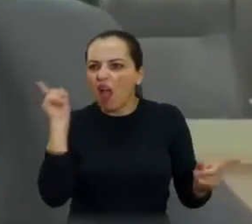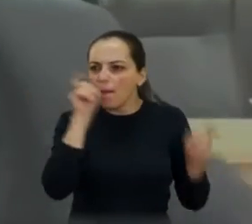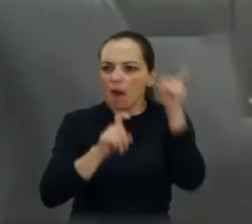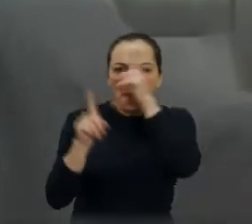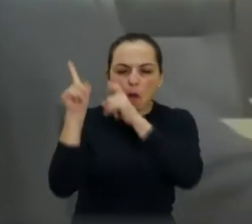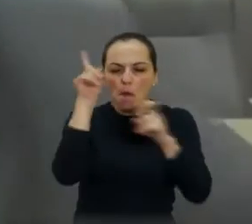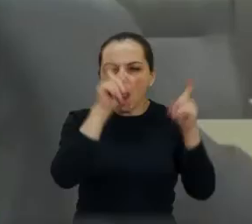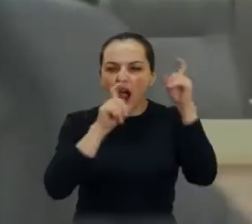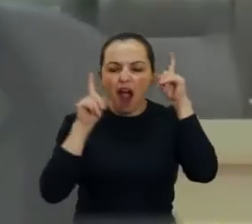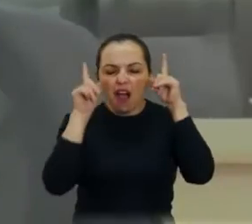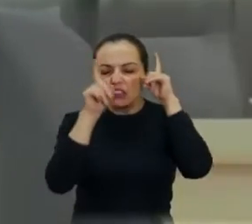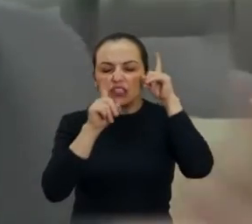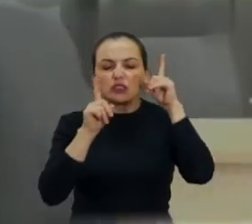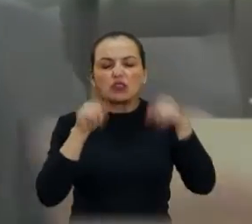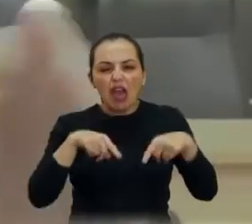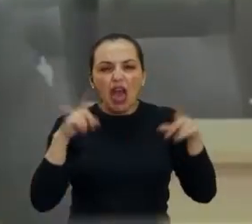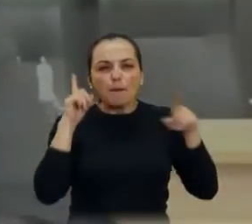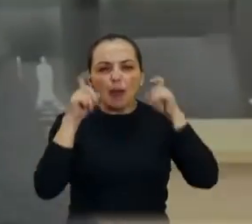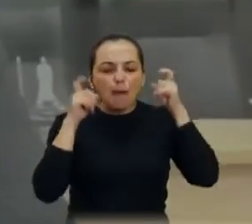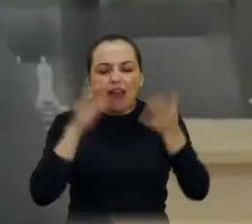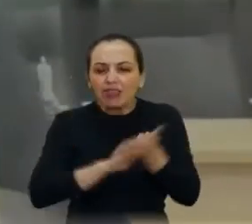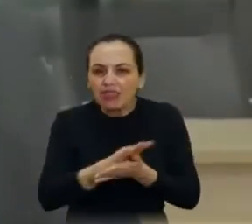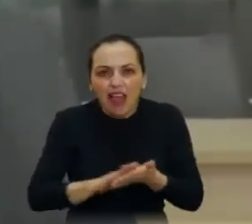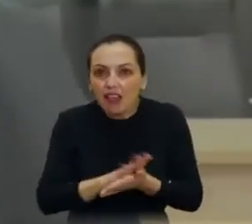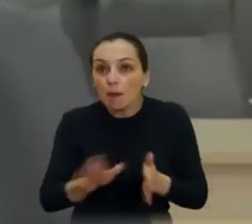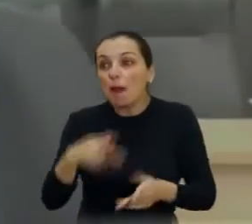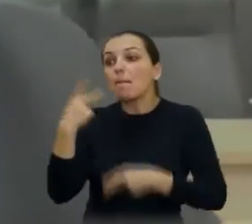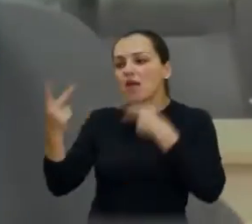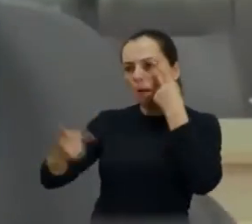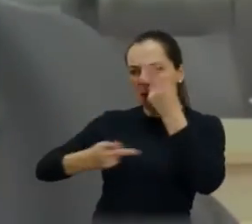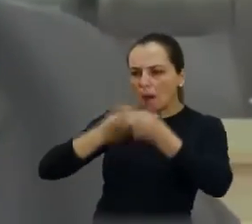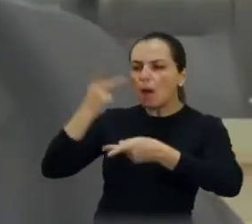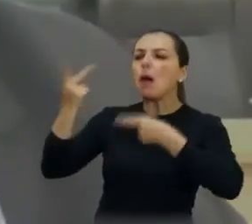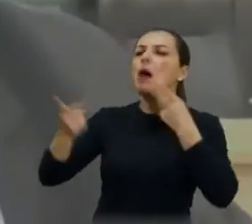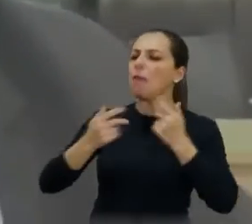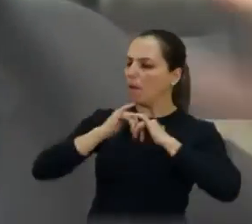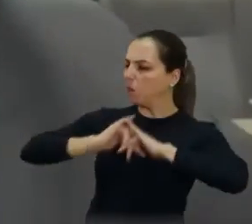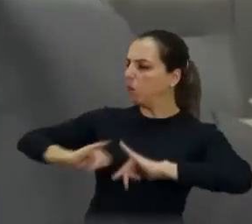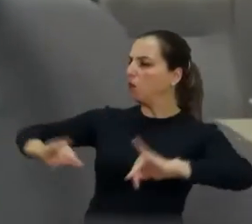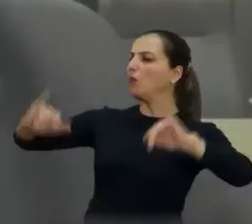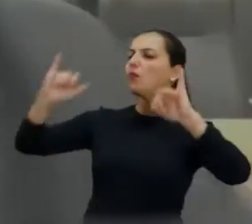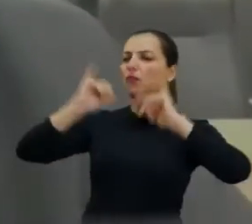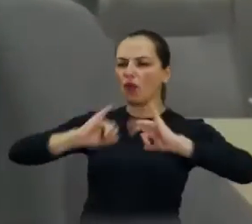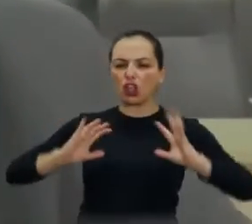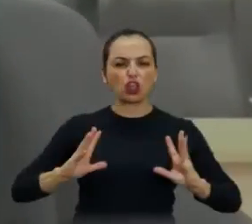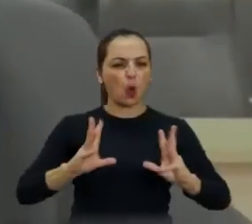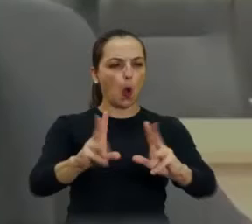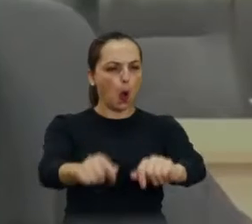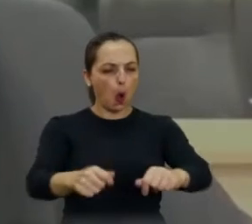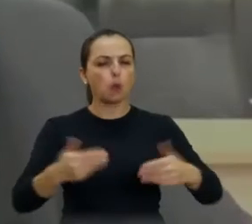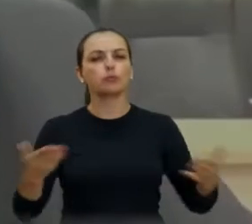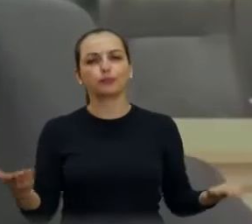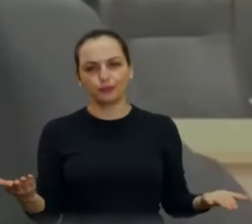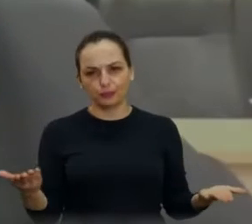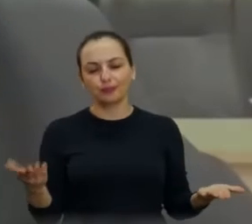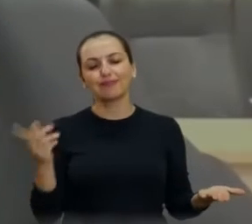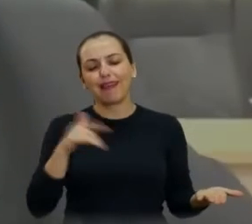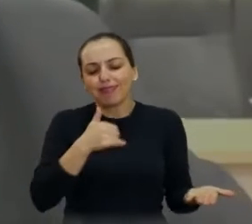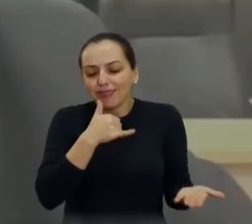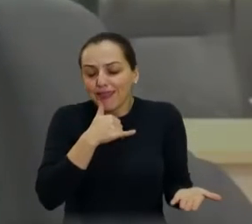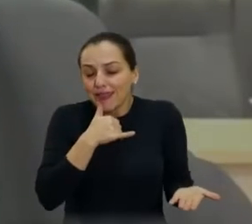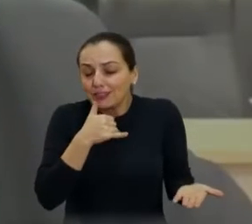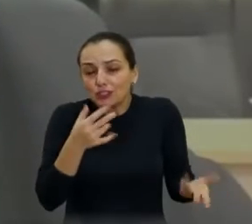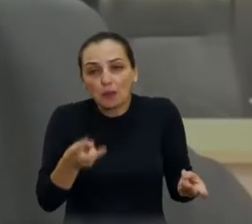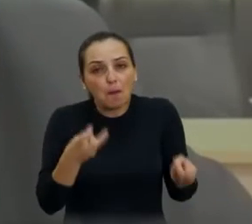que está essa família para acolher essa família. Mas para falar que a população de Araraquara está comendo gato, todo mundo fala. É muito triste